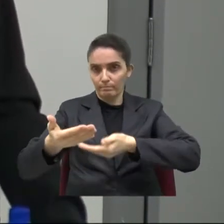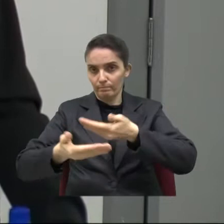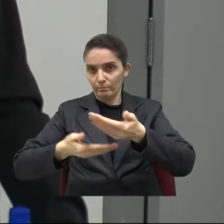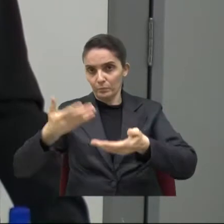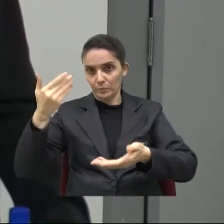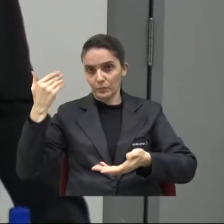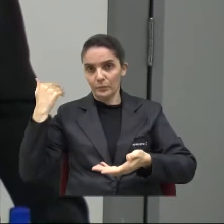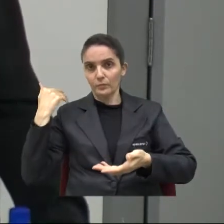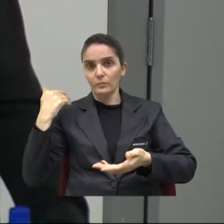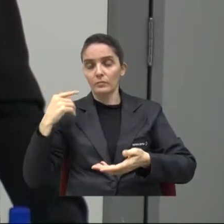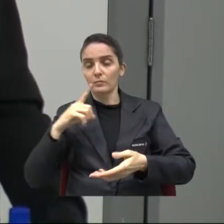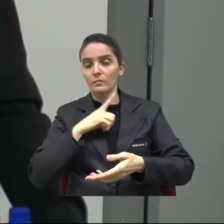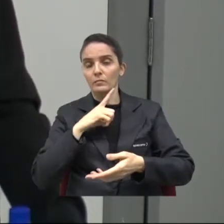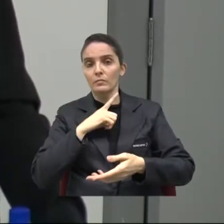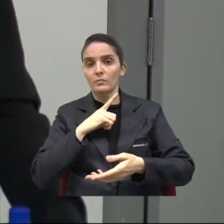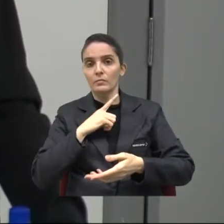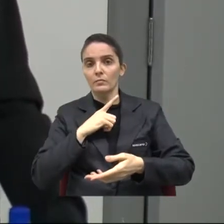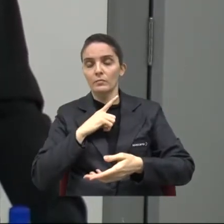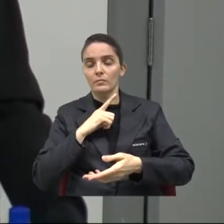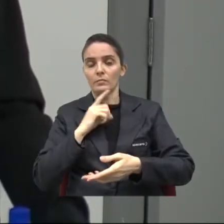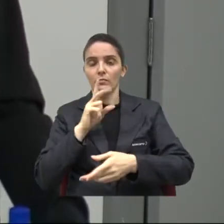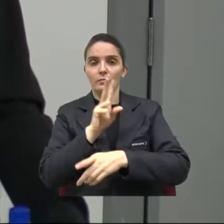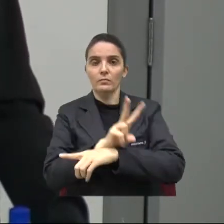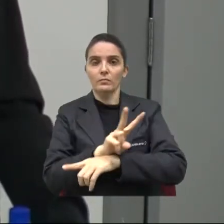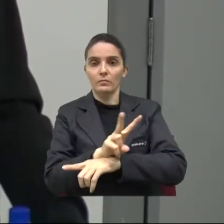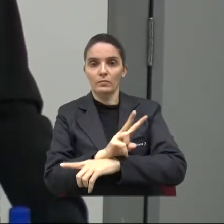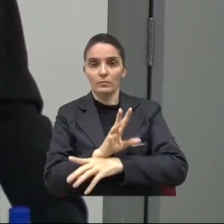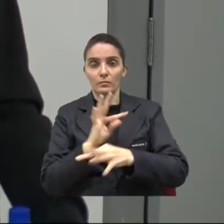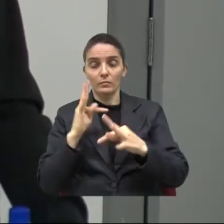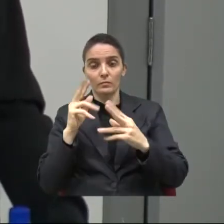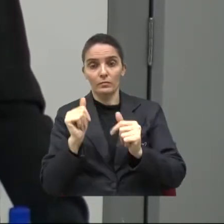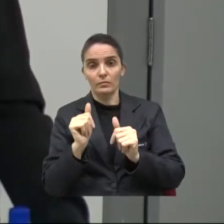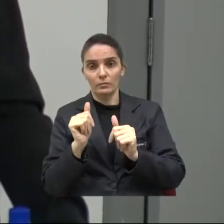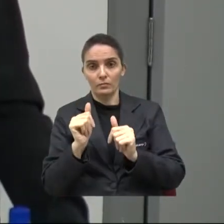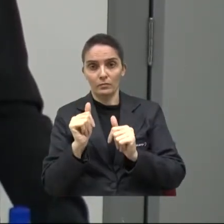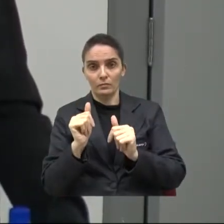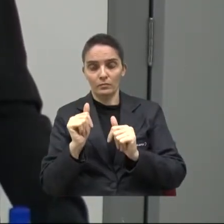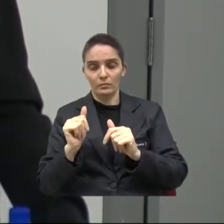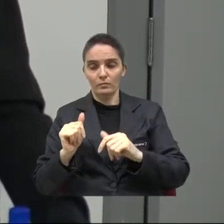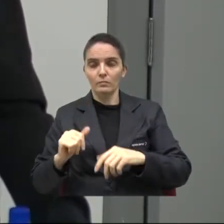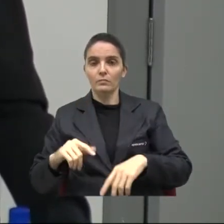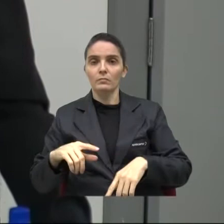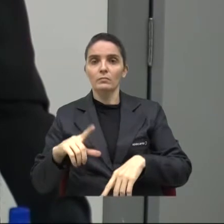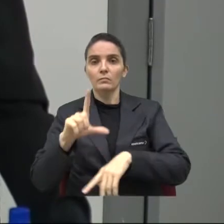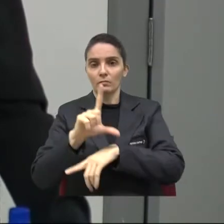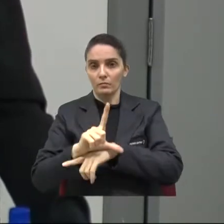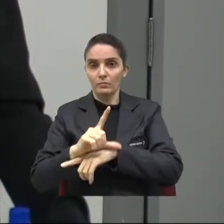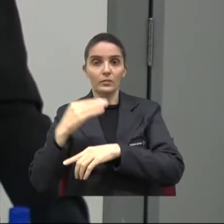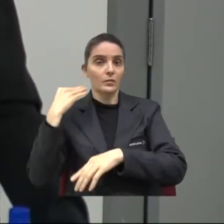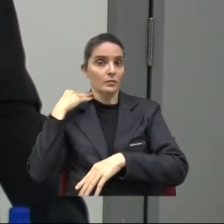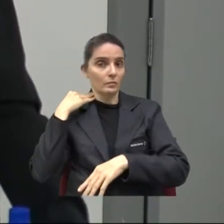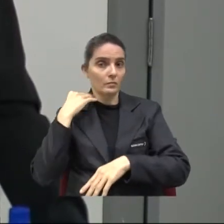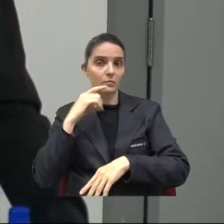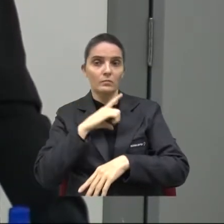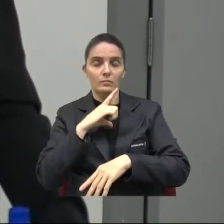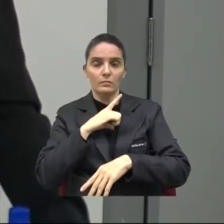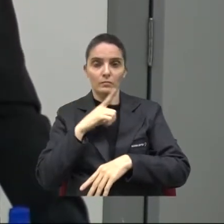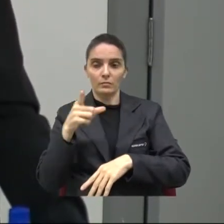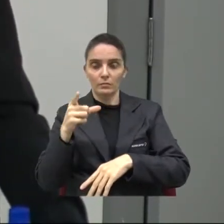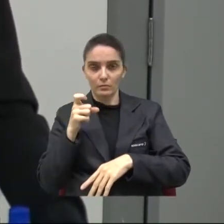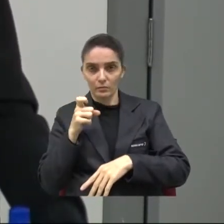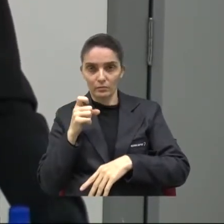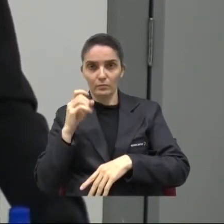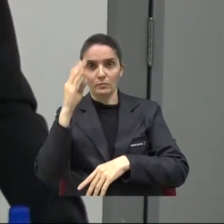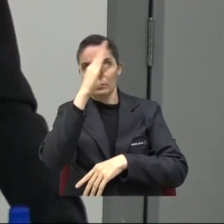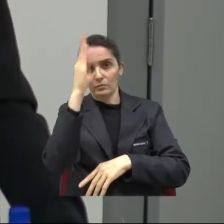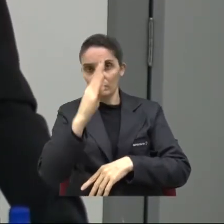de montar a guarda. Todos nós ali do comércio, banco, porque ali temos 2 bancos, temos a Caixa, tem o Banco do Brasil,